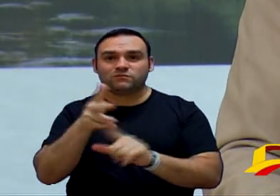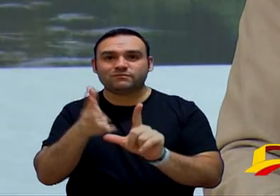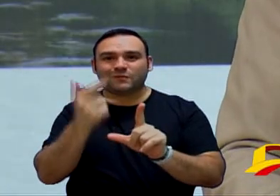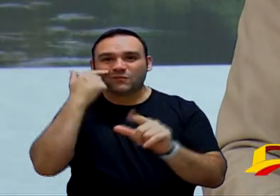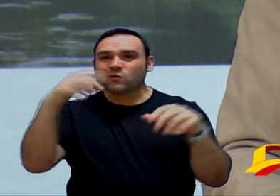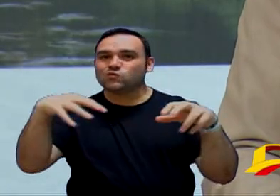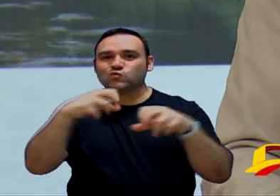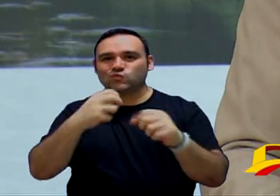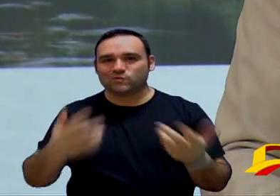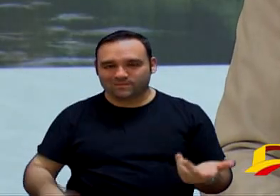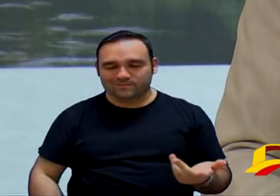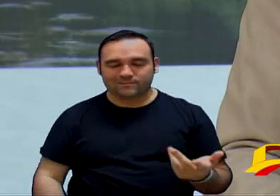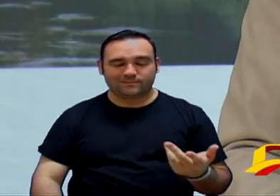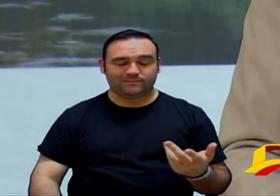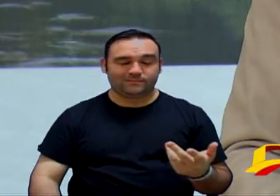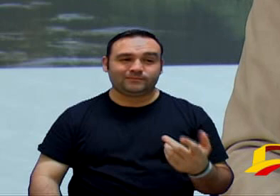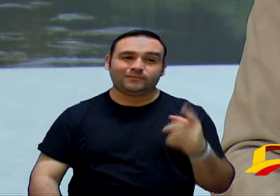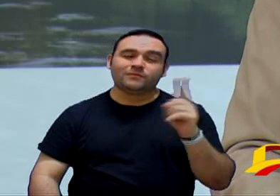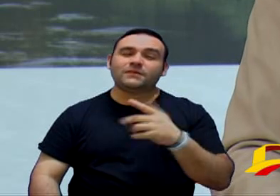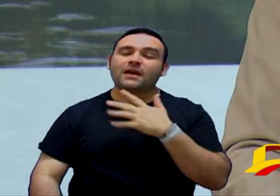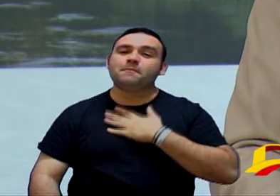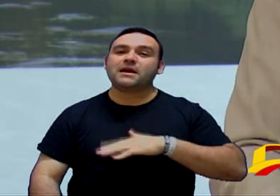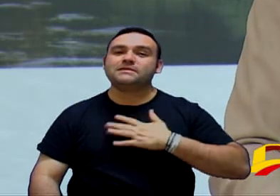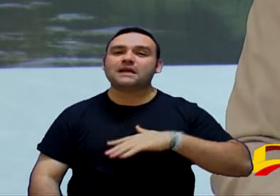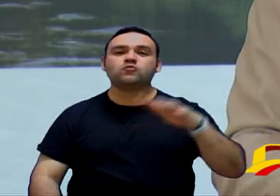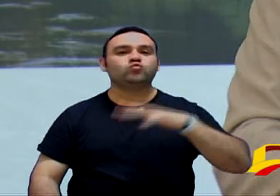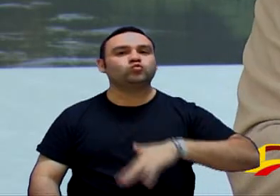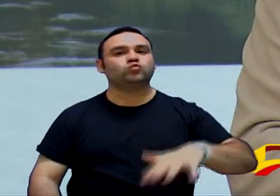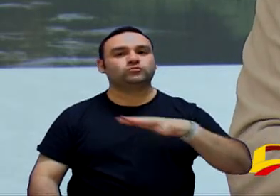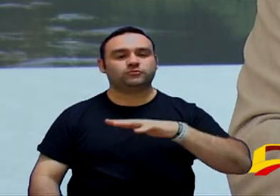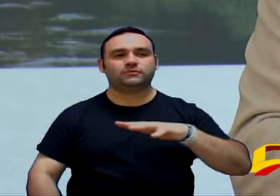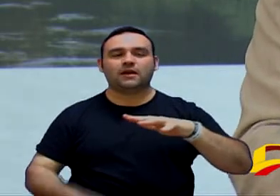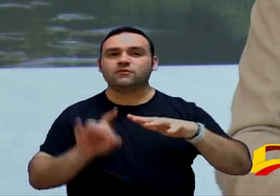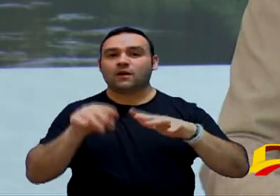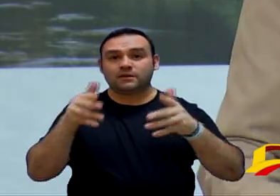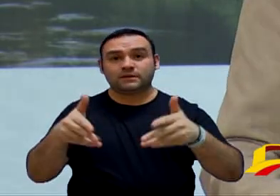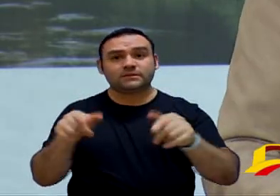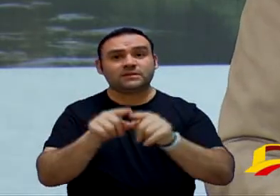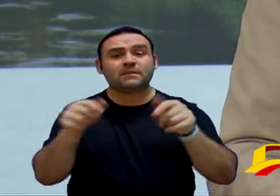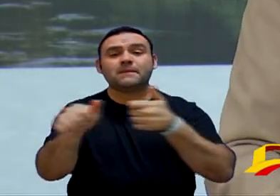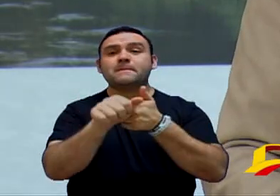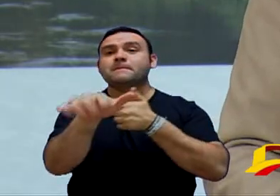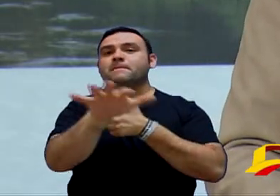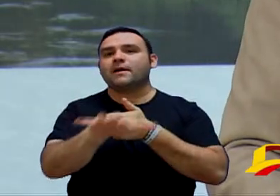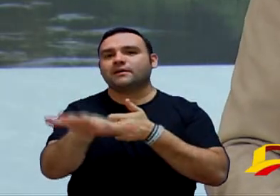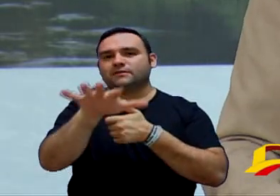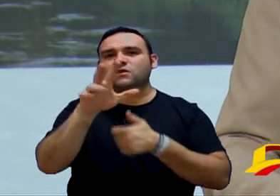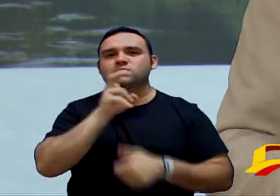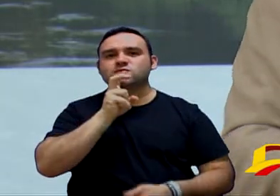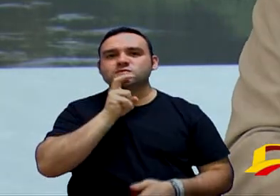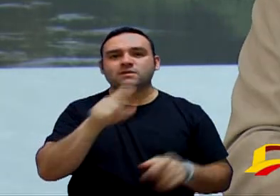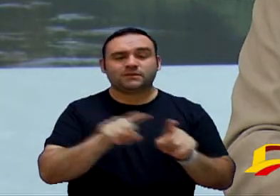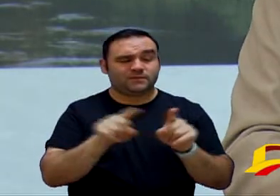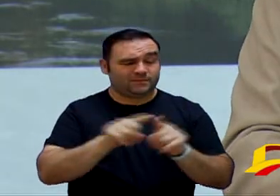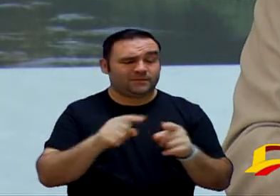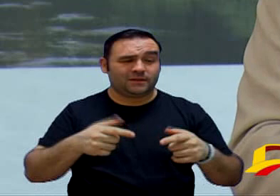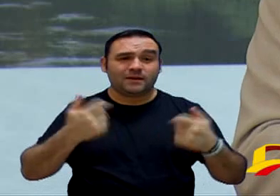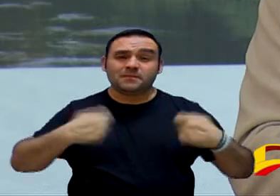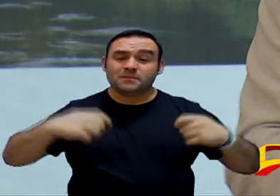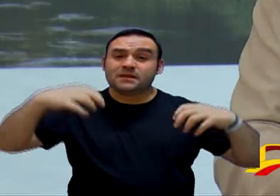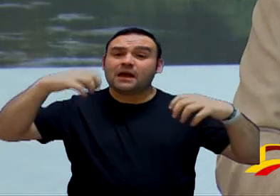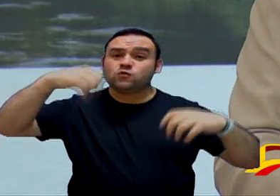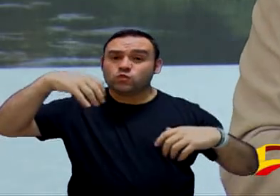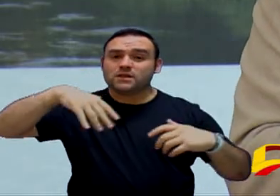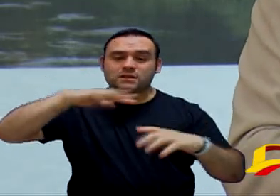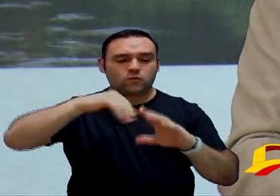A ideia é dar um bem-estar para aquela população não só ali como toda a região em Sorocaba a gente tem que ter iluminação